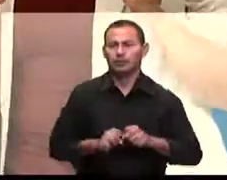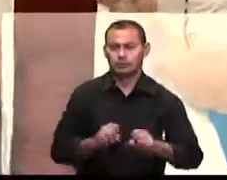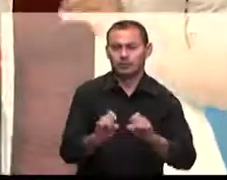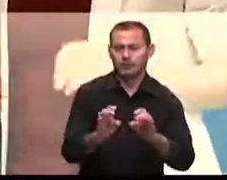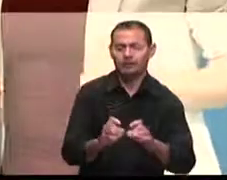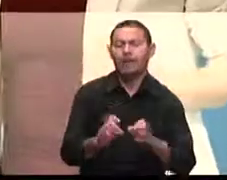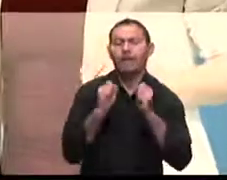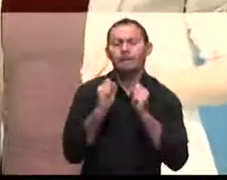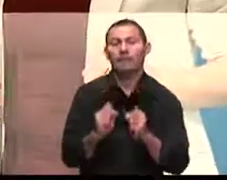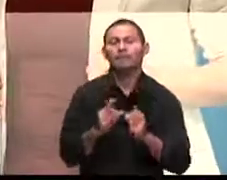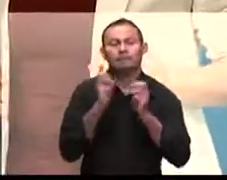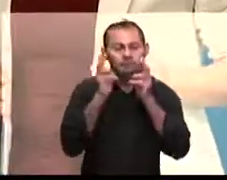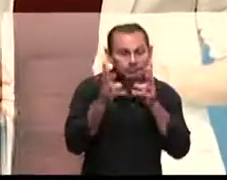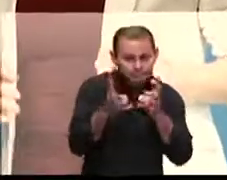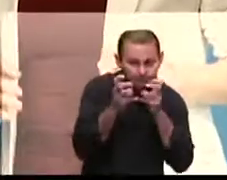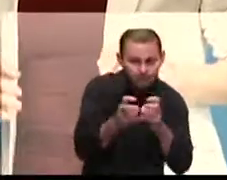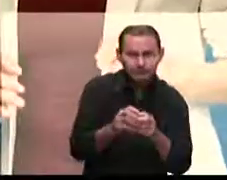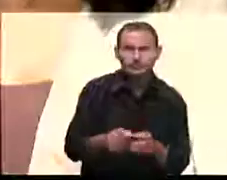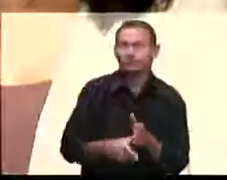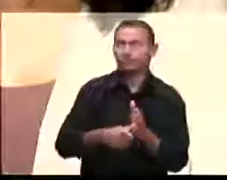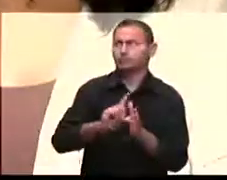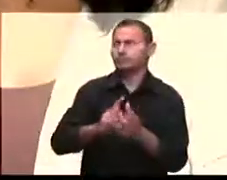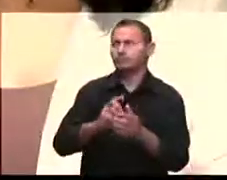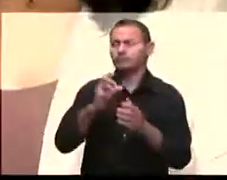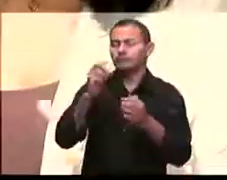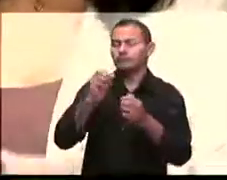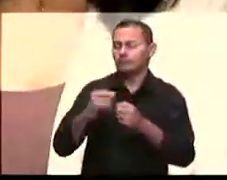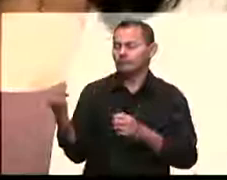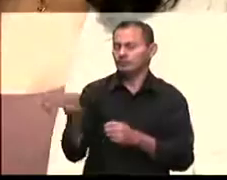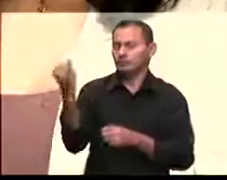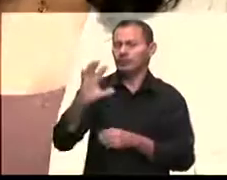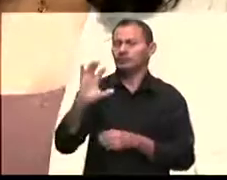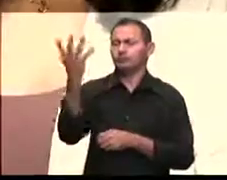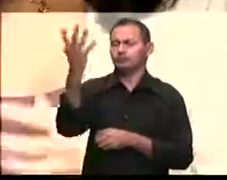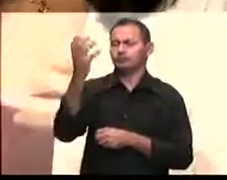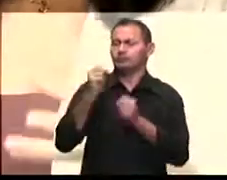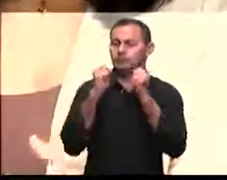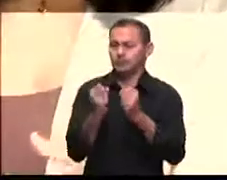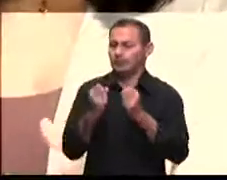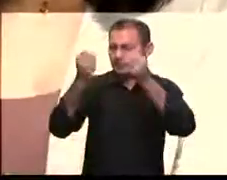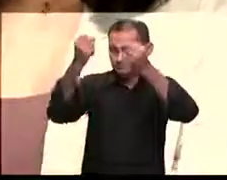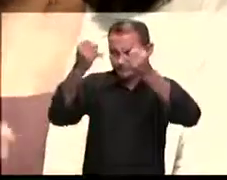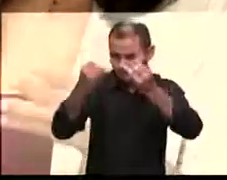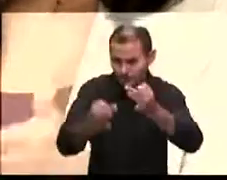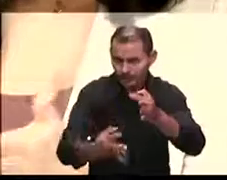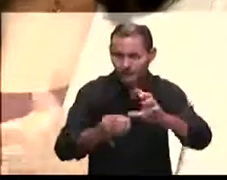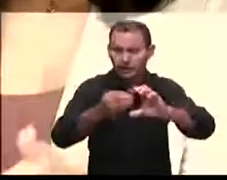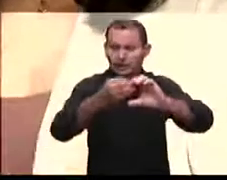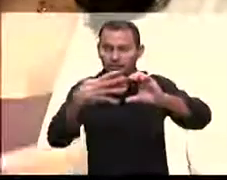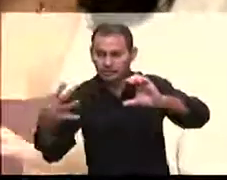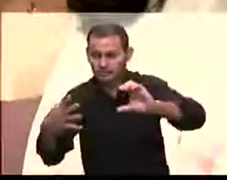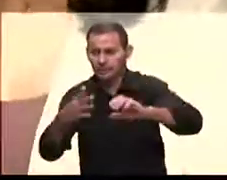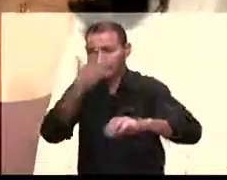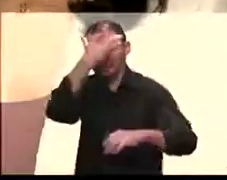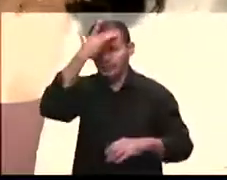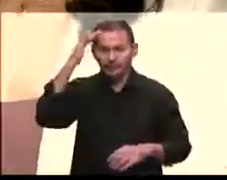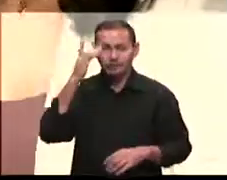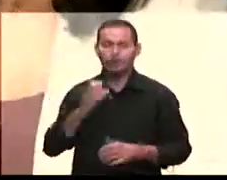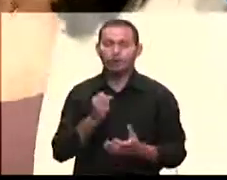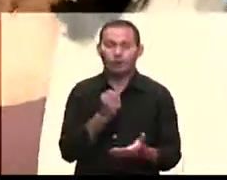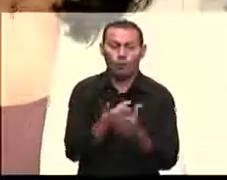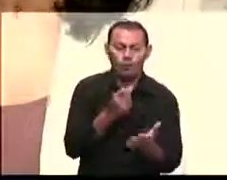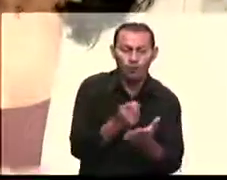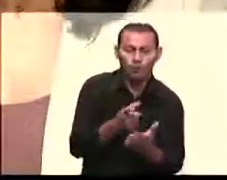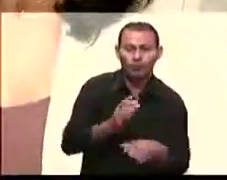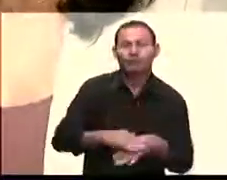mercado podem ser detectadas previamente. Sua relevância se dá ao fato de poder descrever características das pessoas que consomem